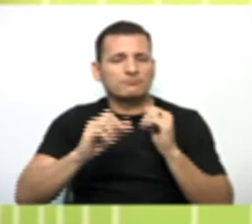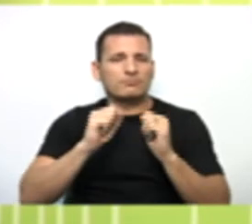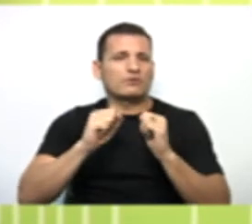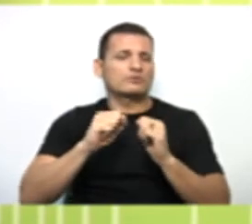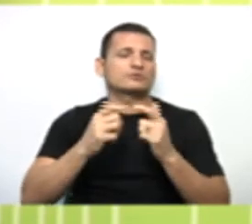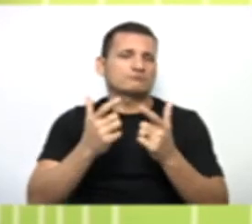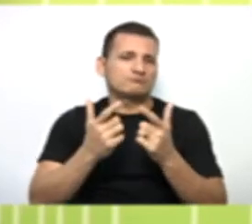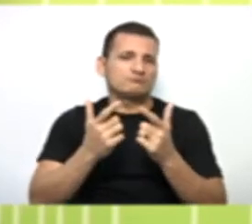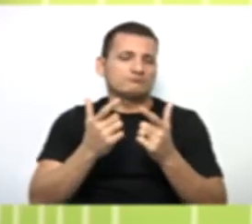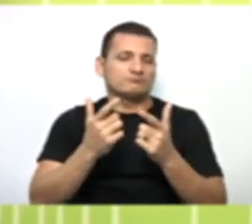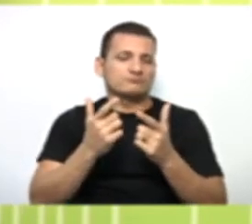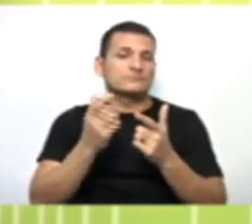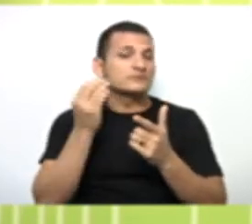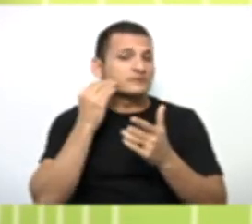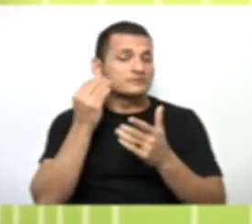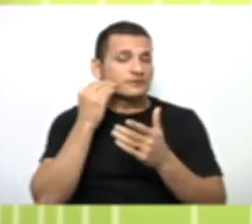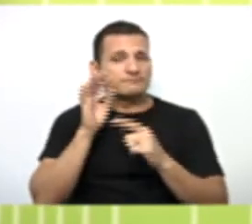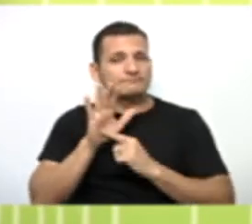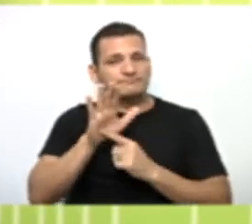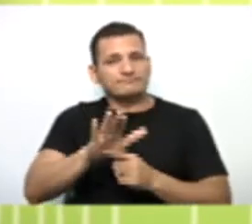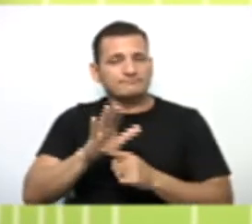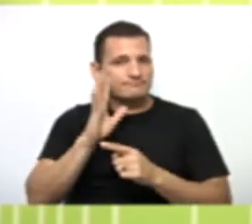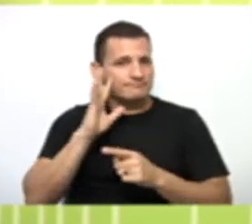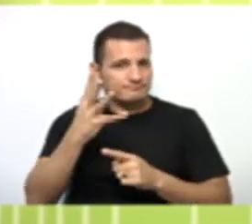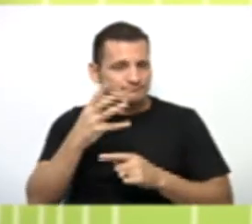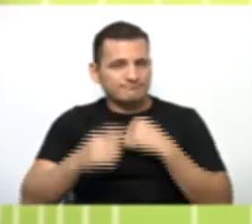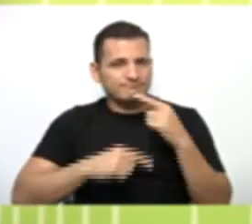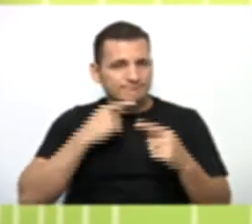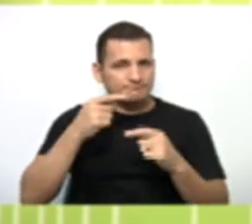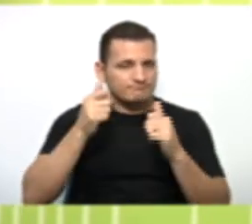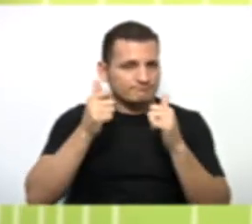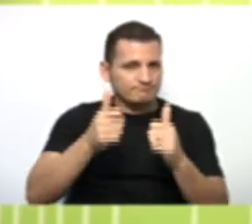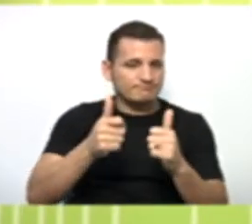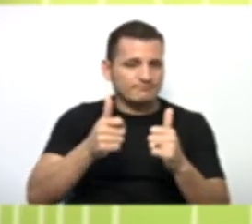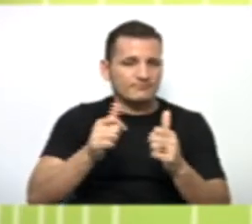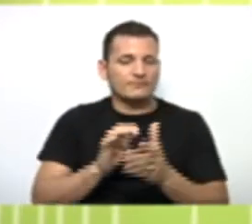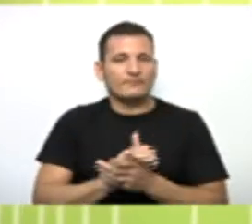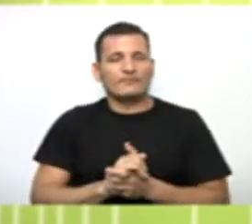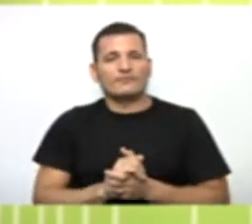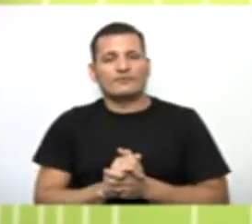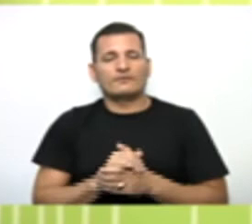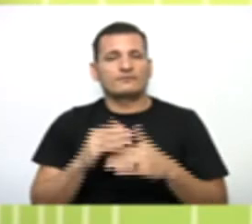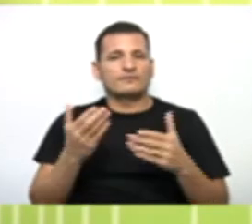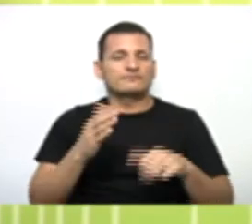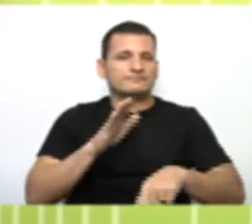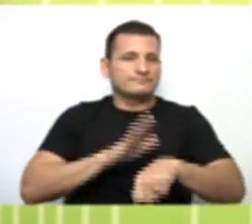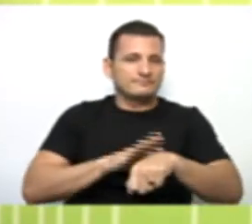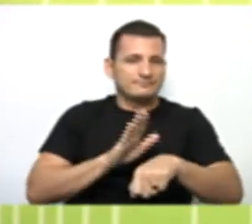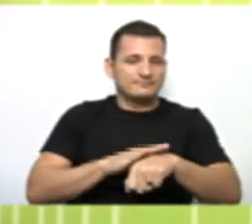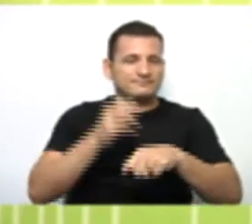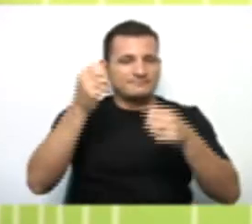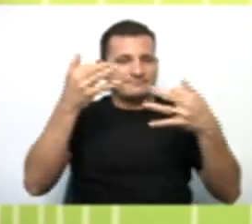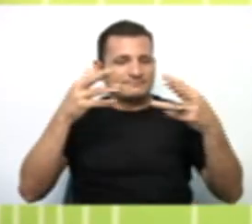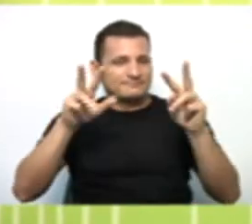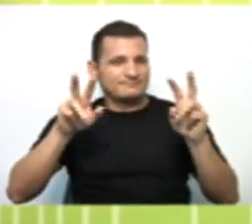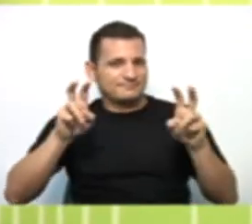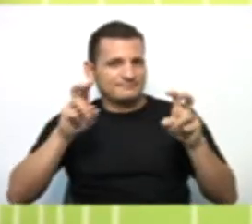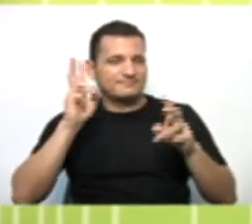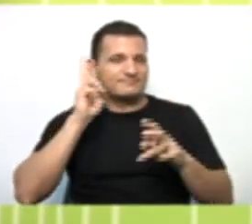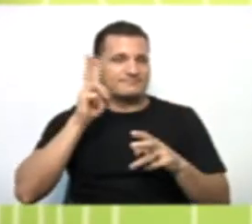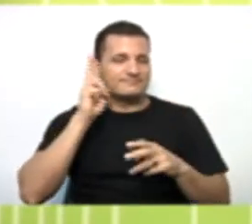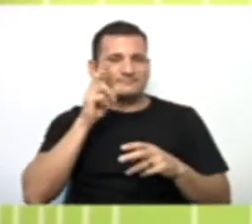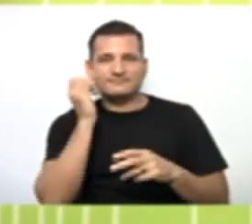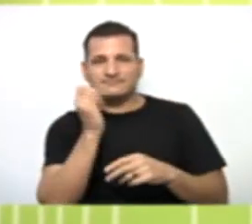gente poder solucionar, né, essas dúvidas, tá certo? Então, finalizando lá a questão do tempo, não é? Depois daquela história que